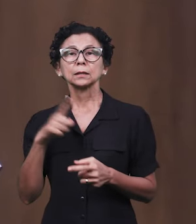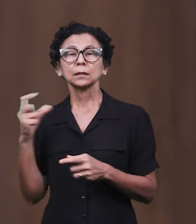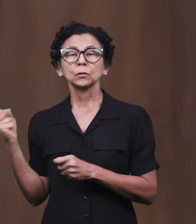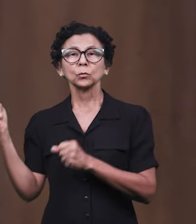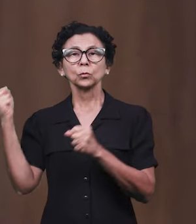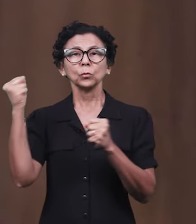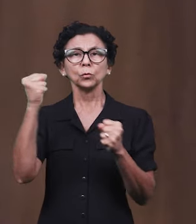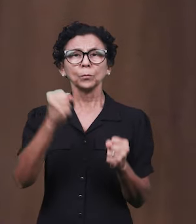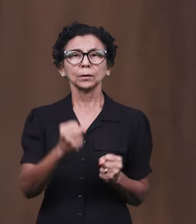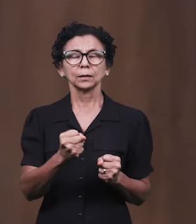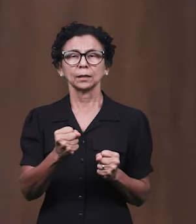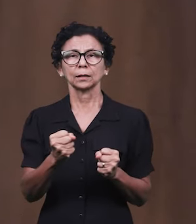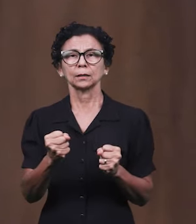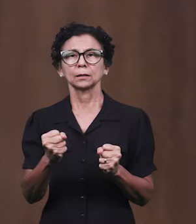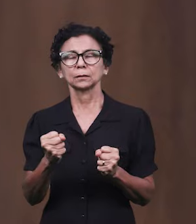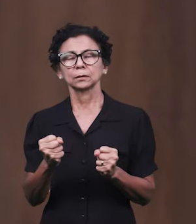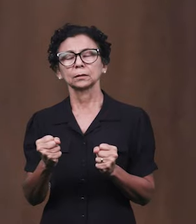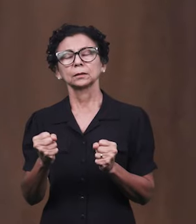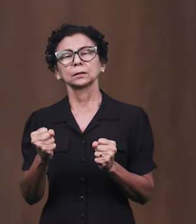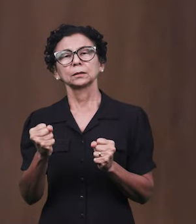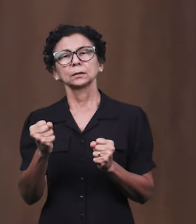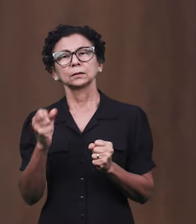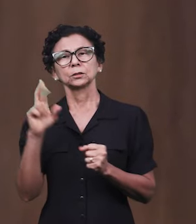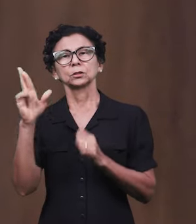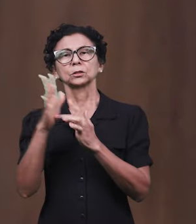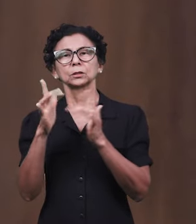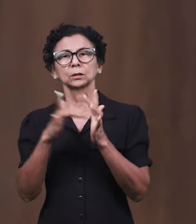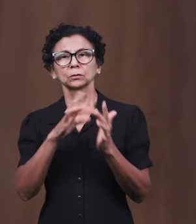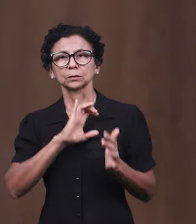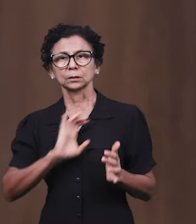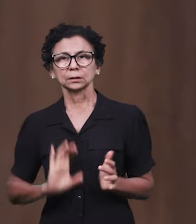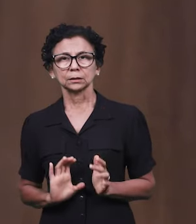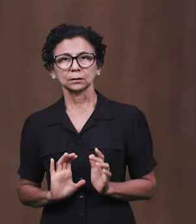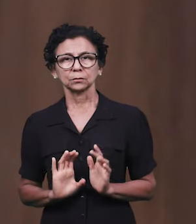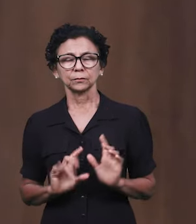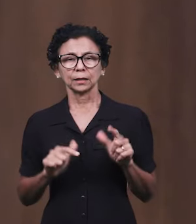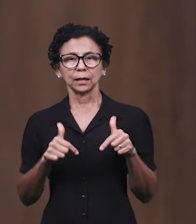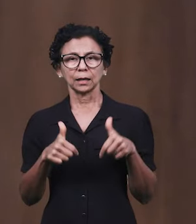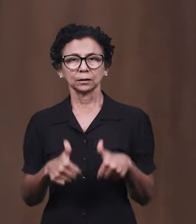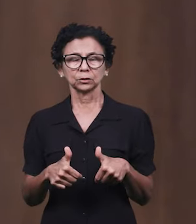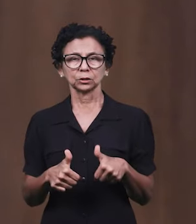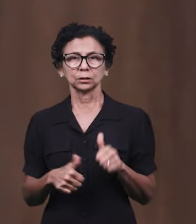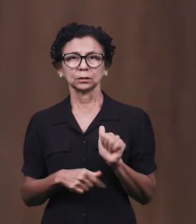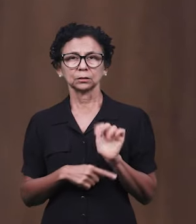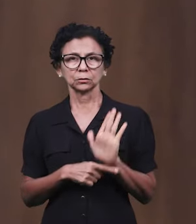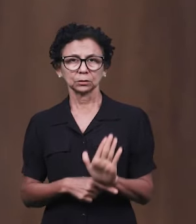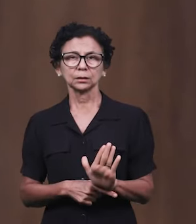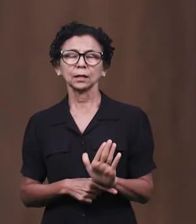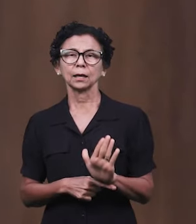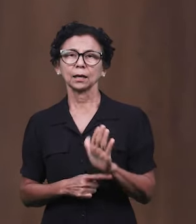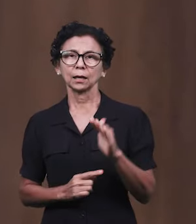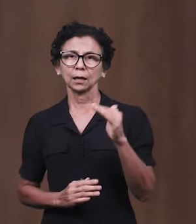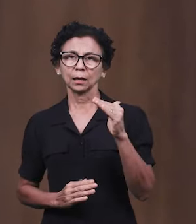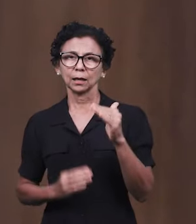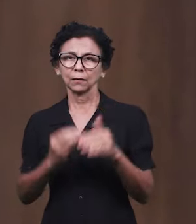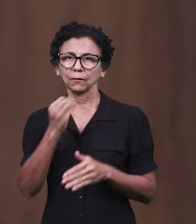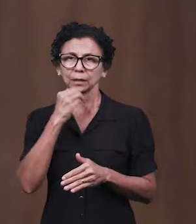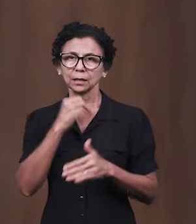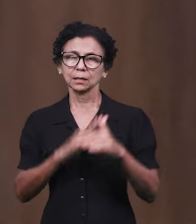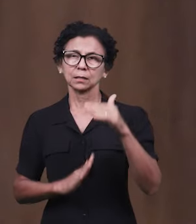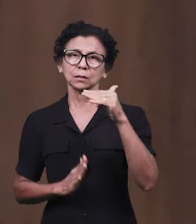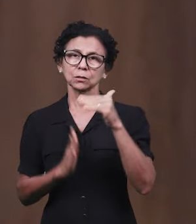nos fortalecer em meio às fraquezas e desafio que enfrentamos. É importante termos o